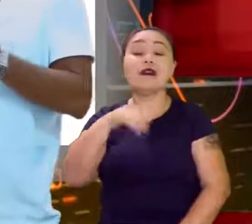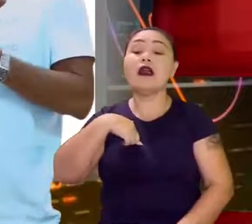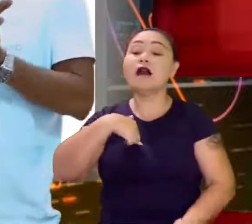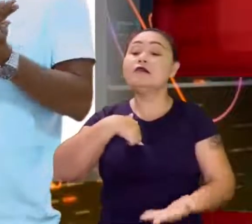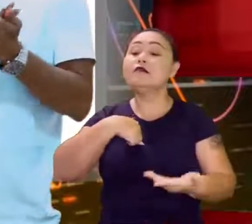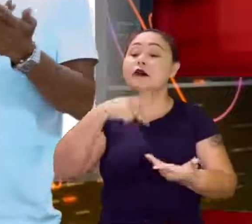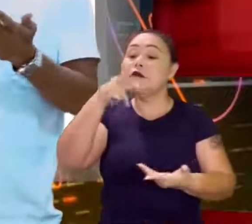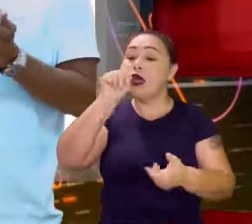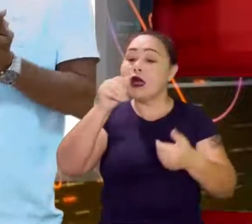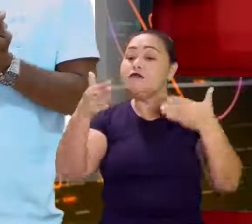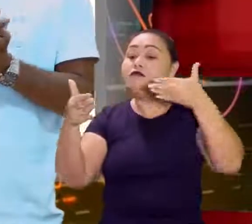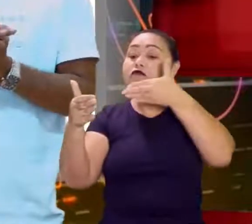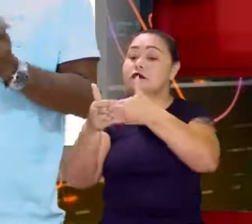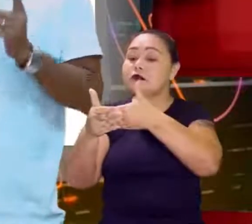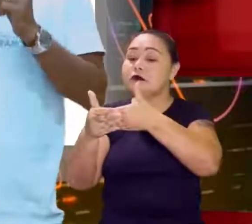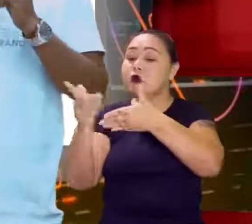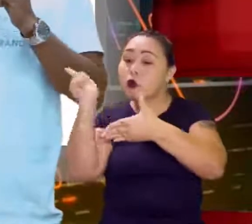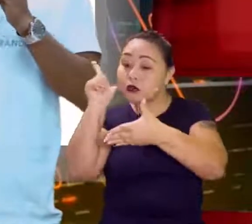consegue fazer soma?